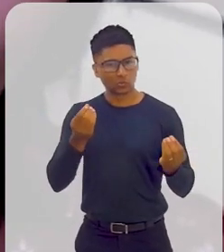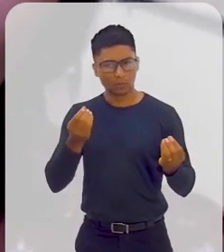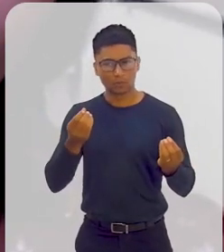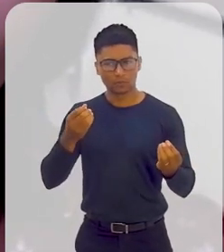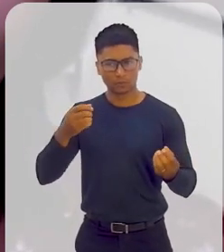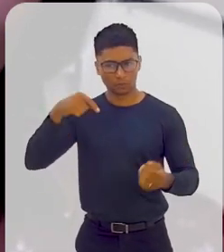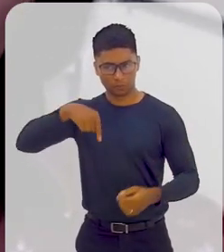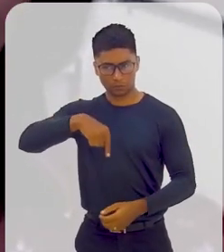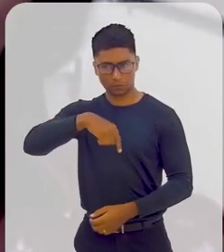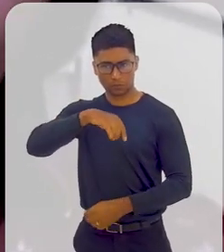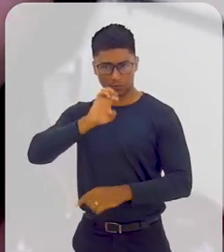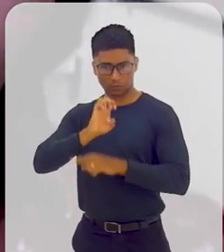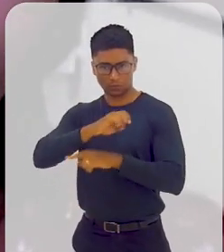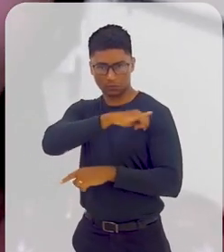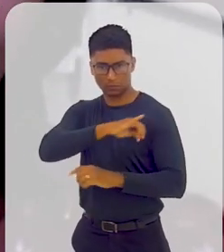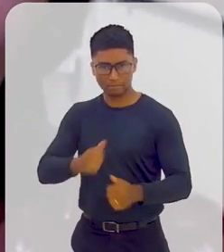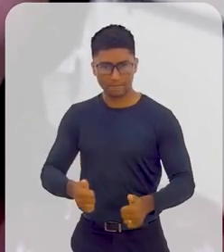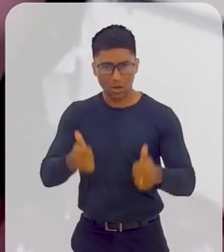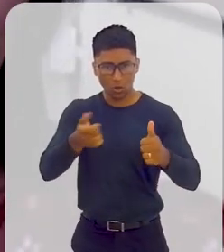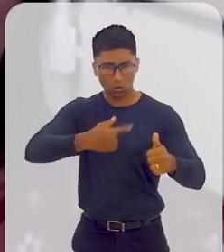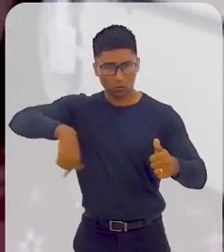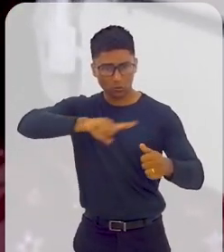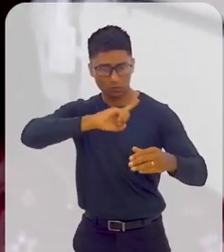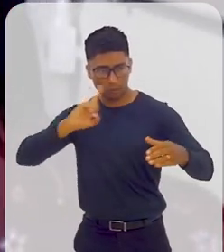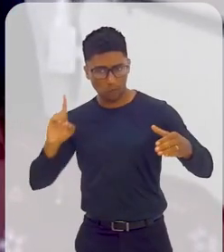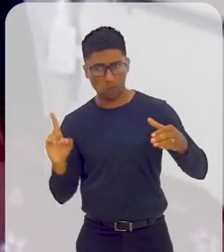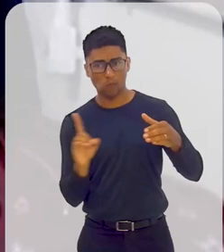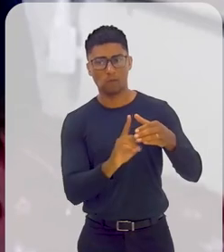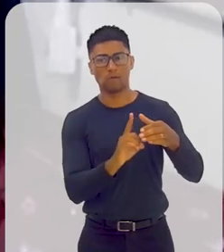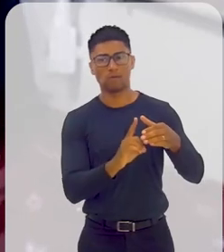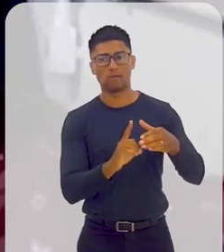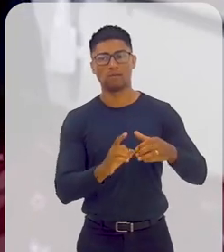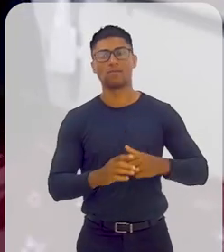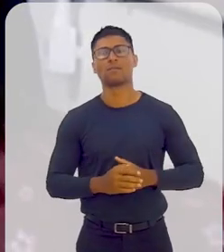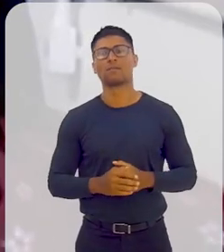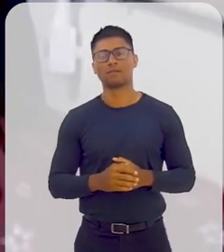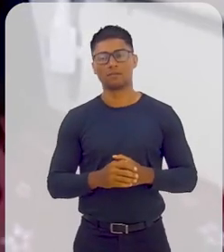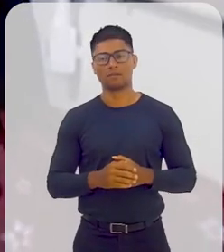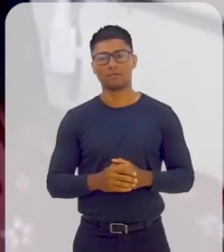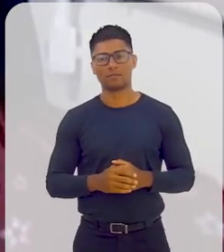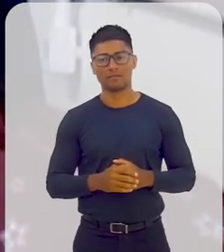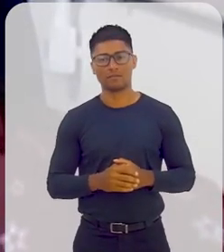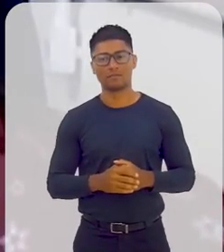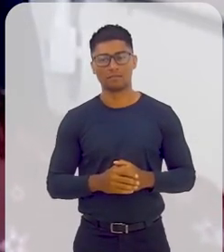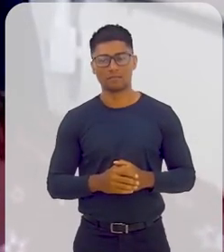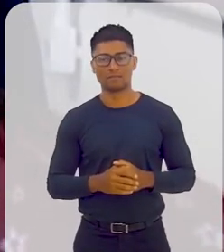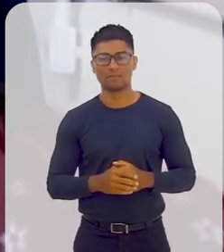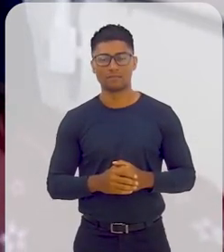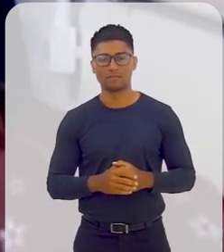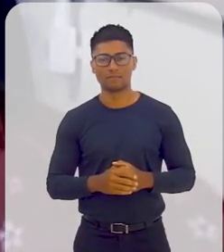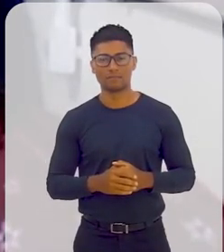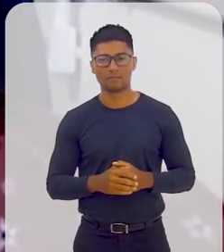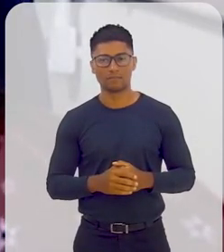melhor para o nosso Estado, pô, não tem nem Poxa vida,